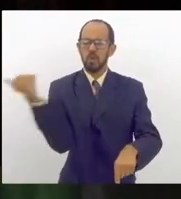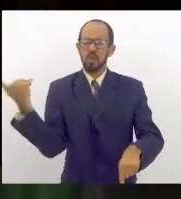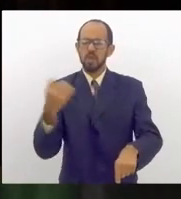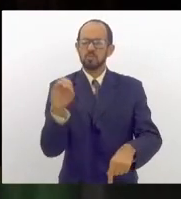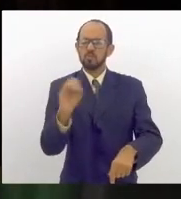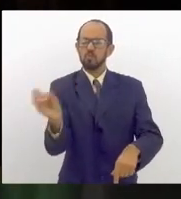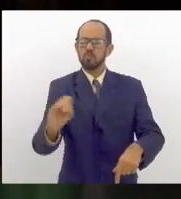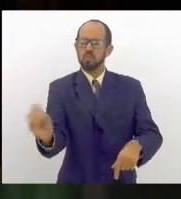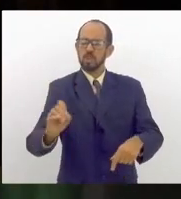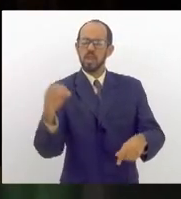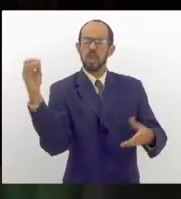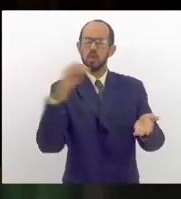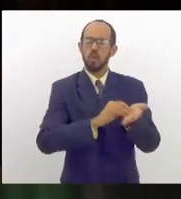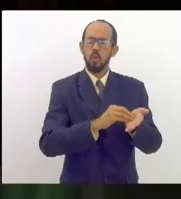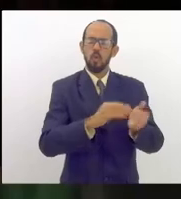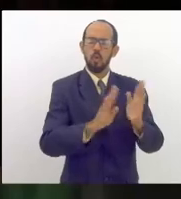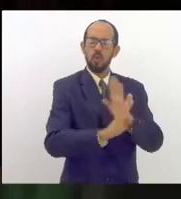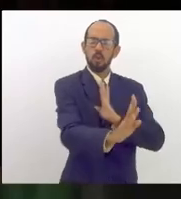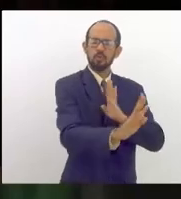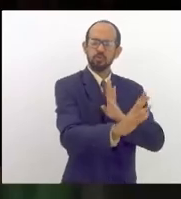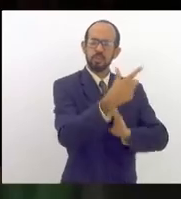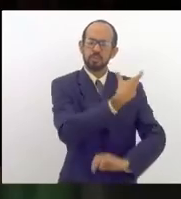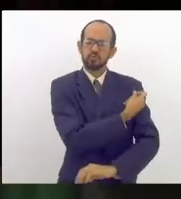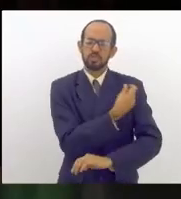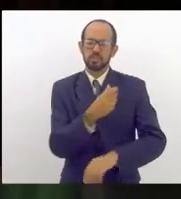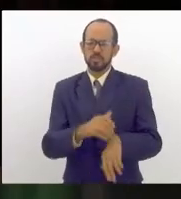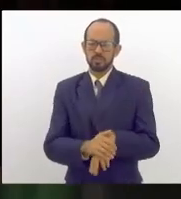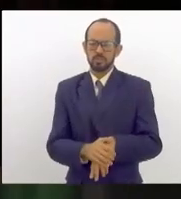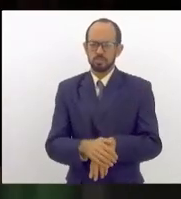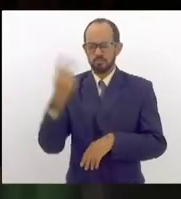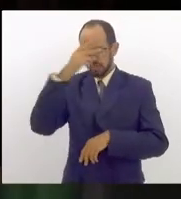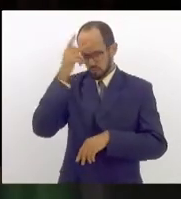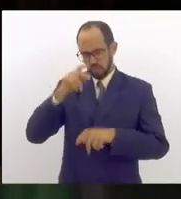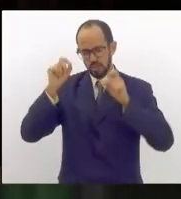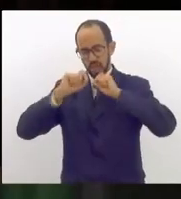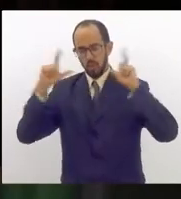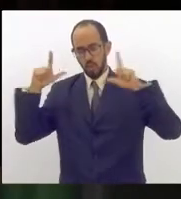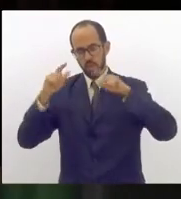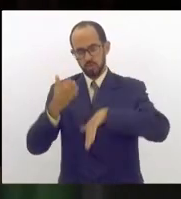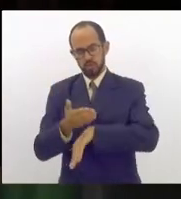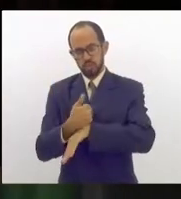vacinação trabalhadores que acordam cedo frequentam